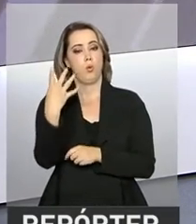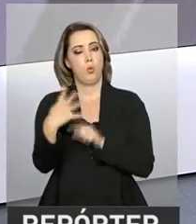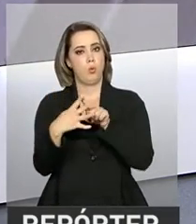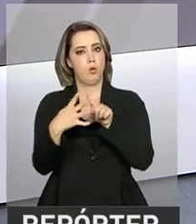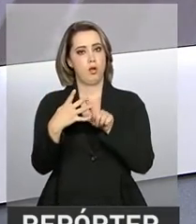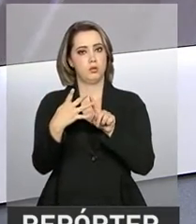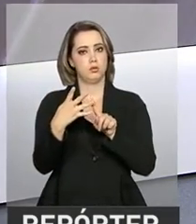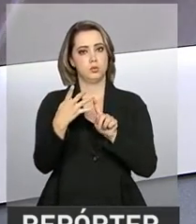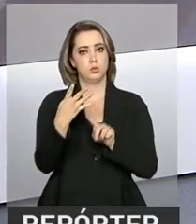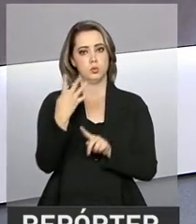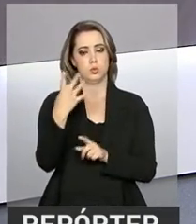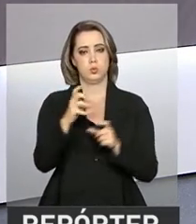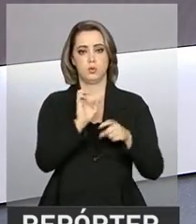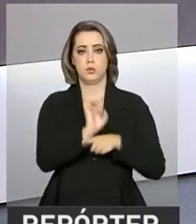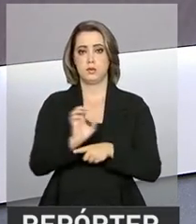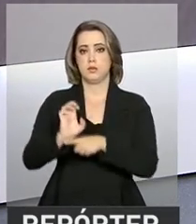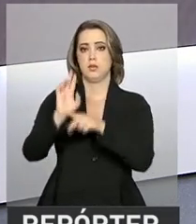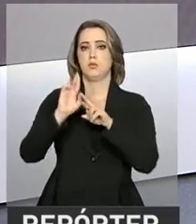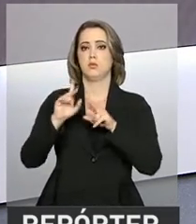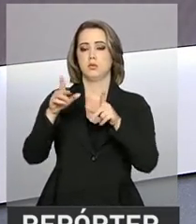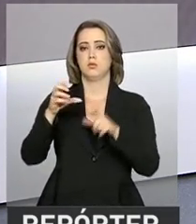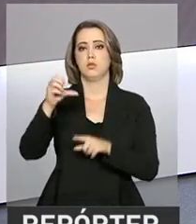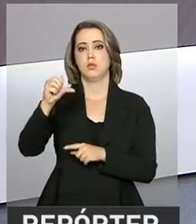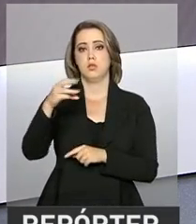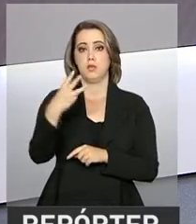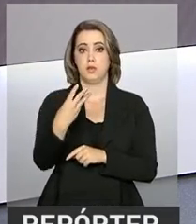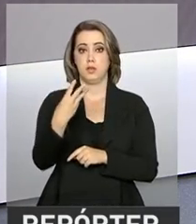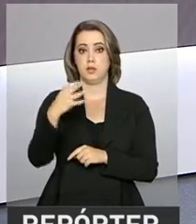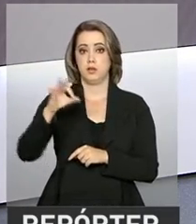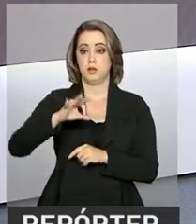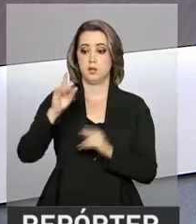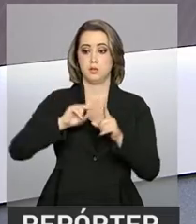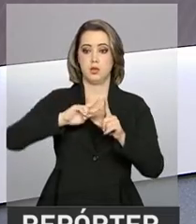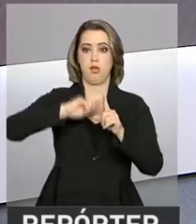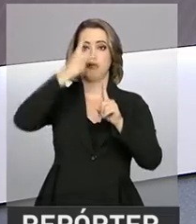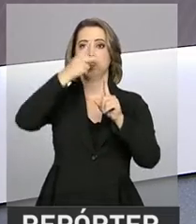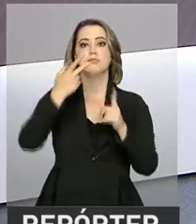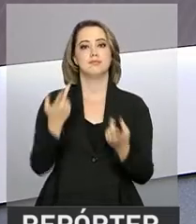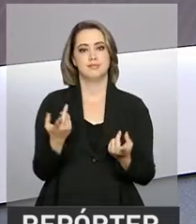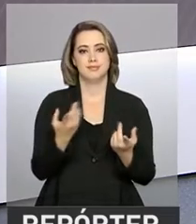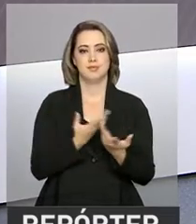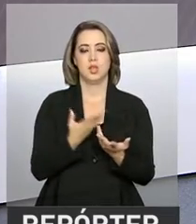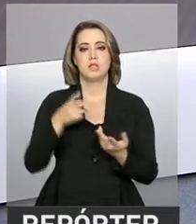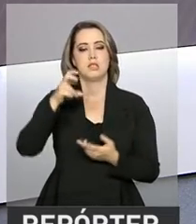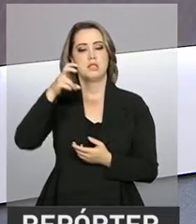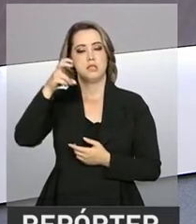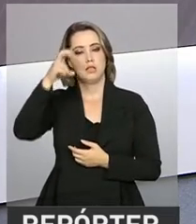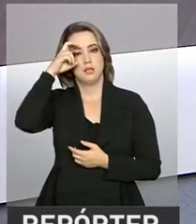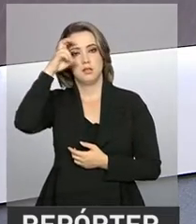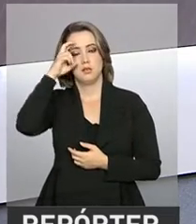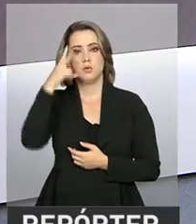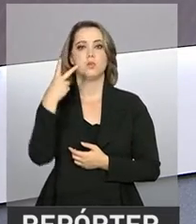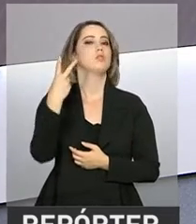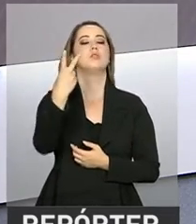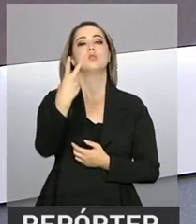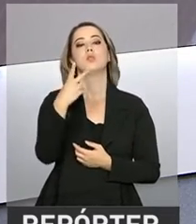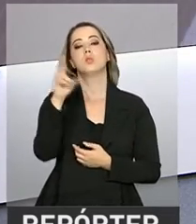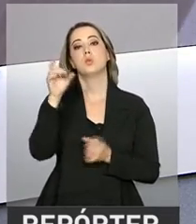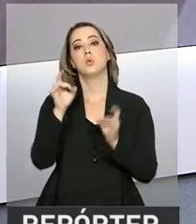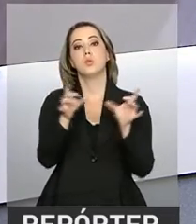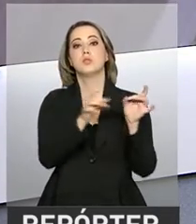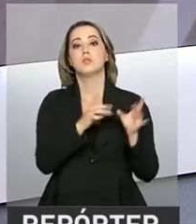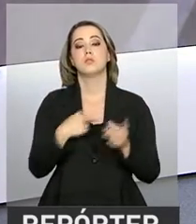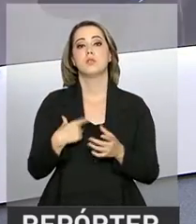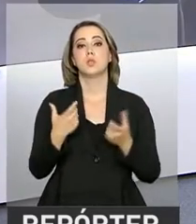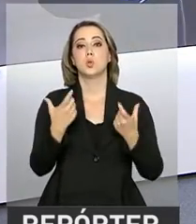com ágio de mais de 93% nesta quinta feira foi a vez do leilão para dois terminais de cargas líquidas no